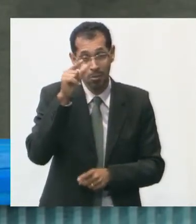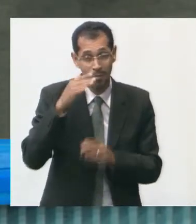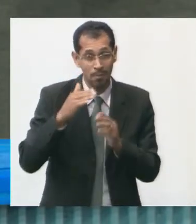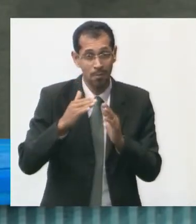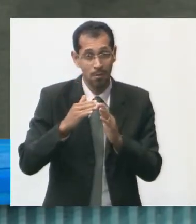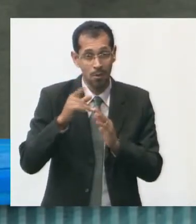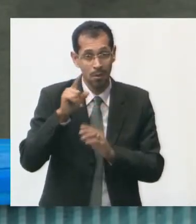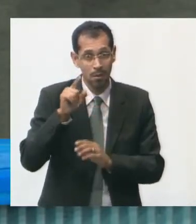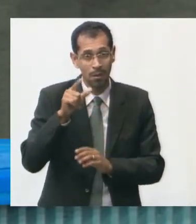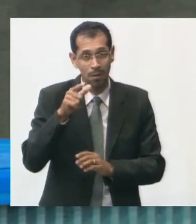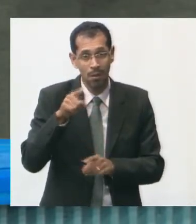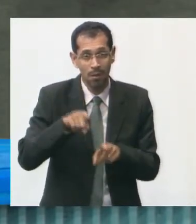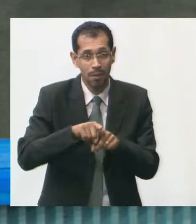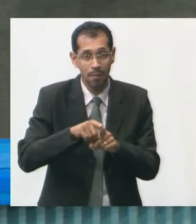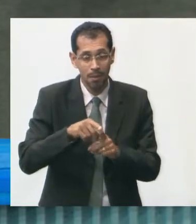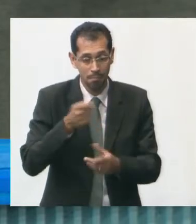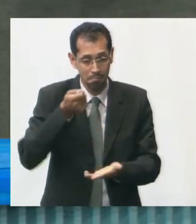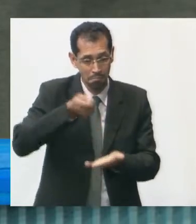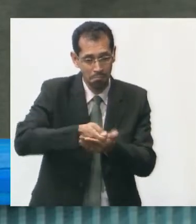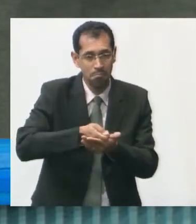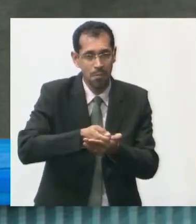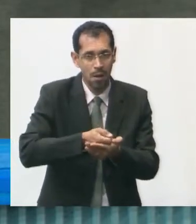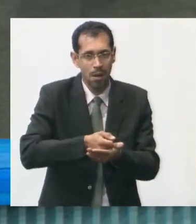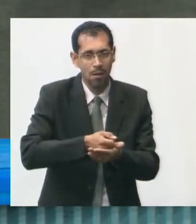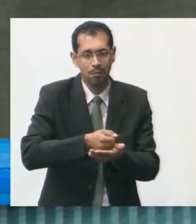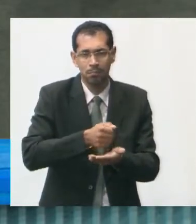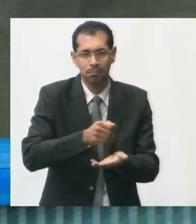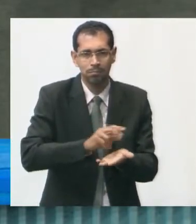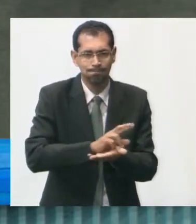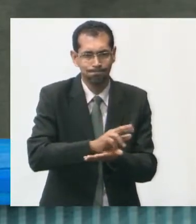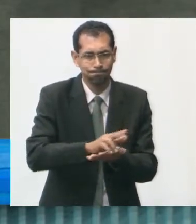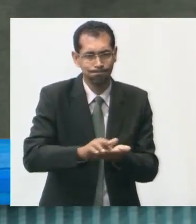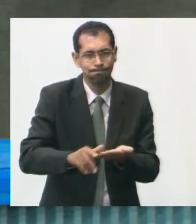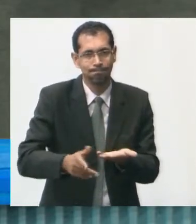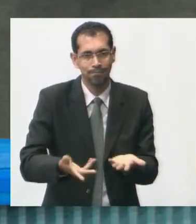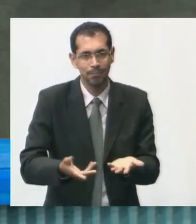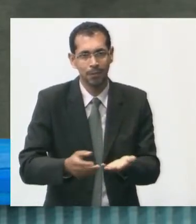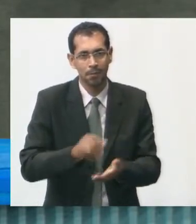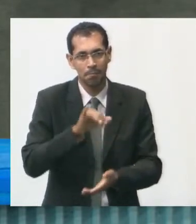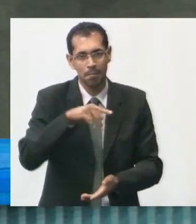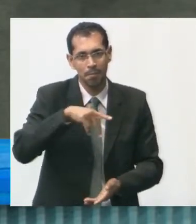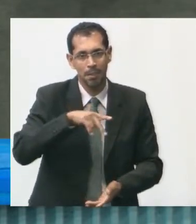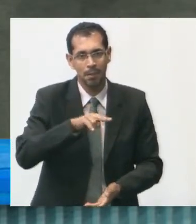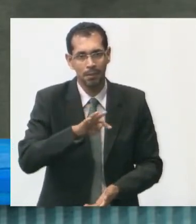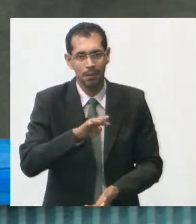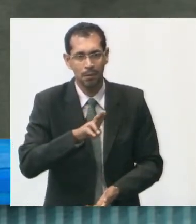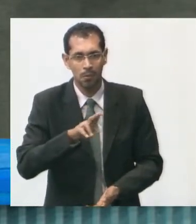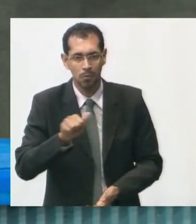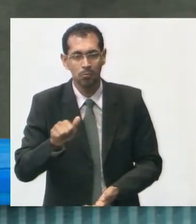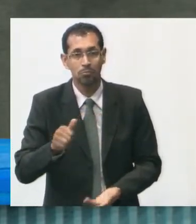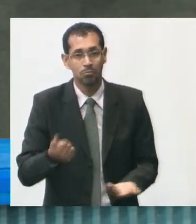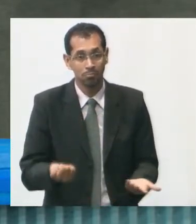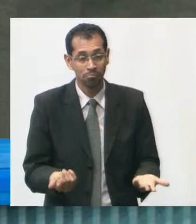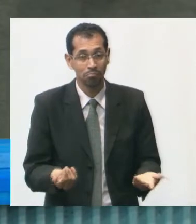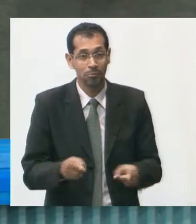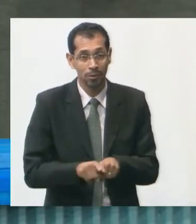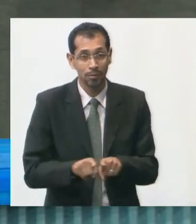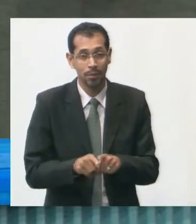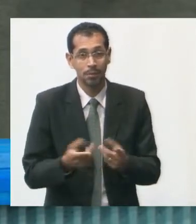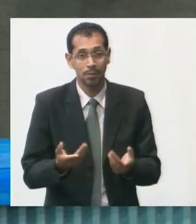Então fica aqui o nosso registro de uma atenção especial a nossa região da Grande